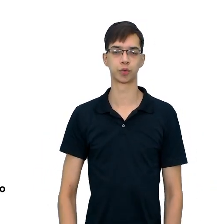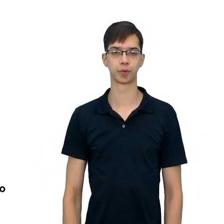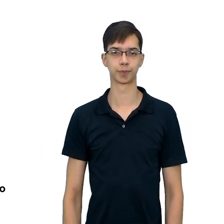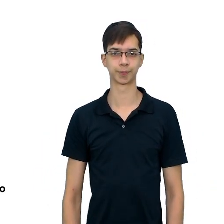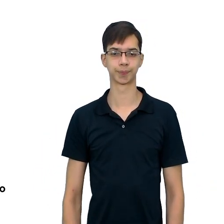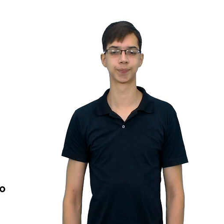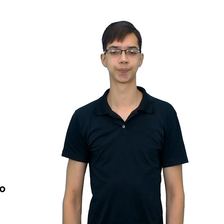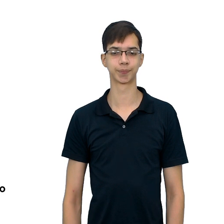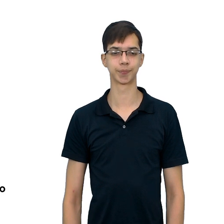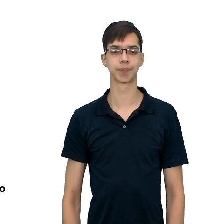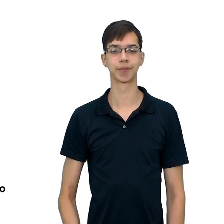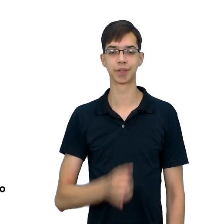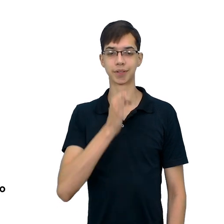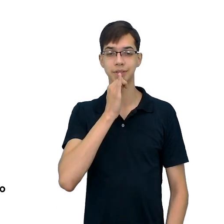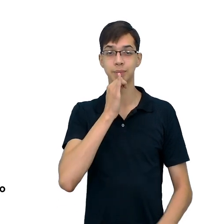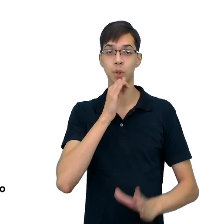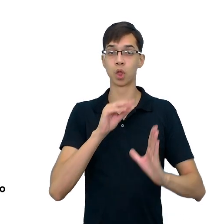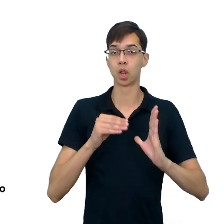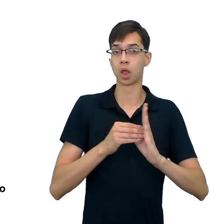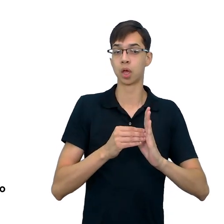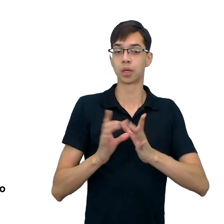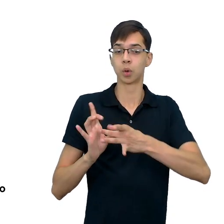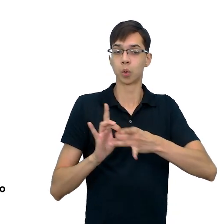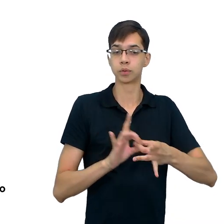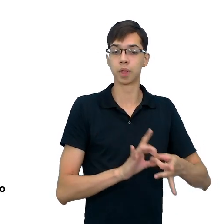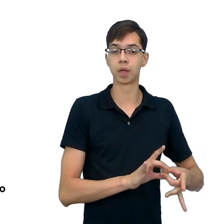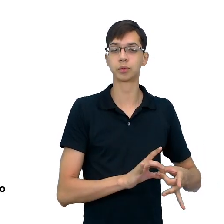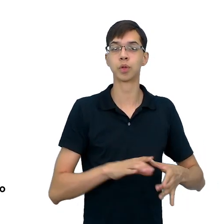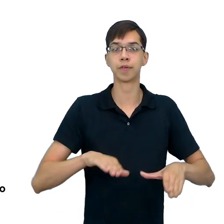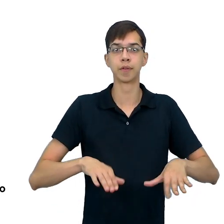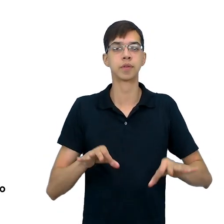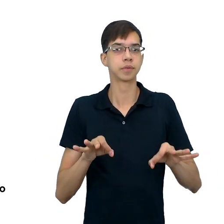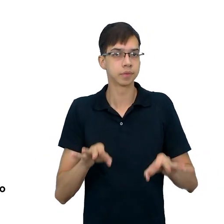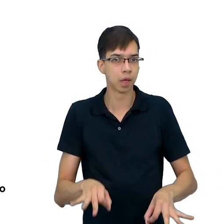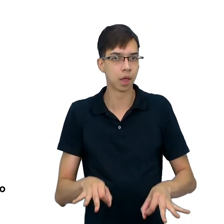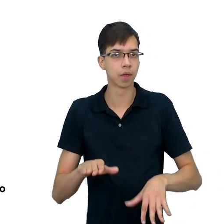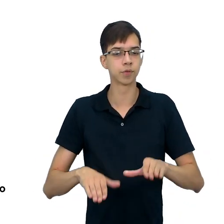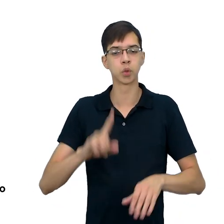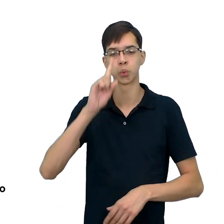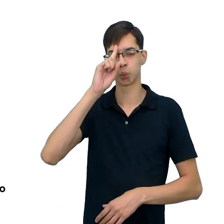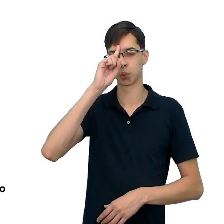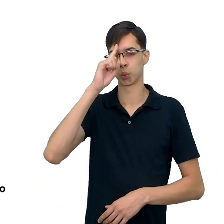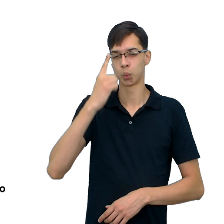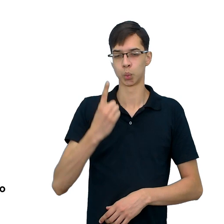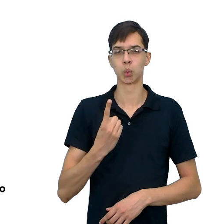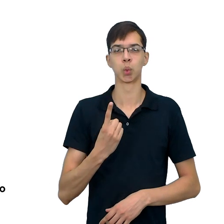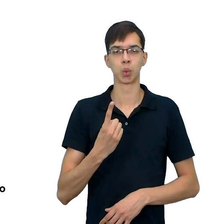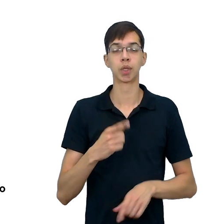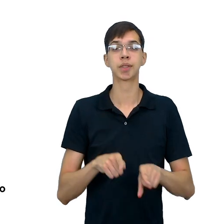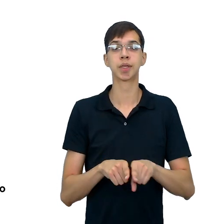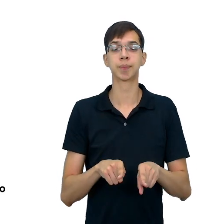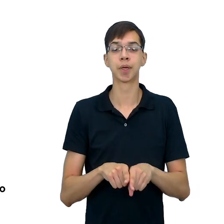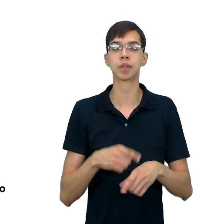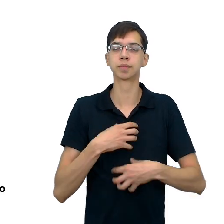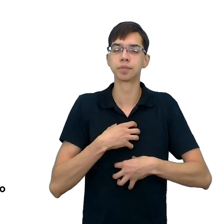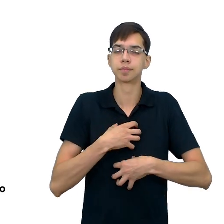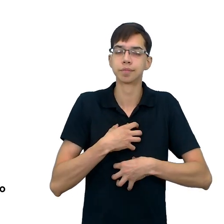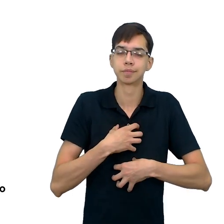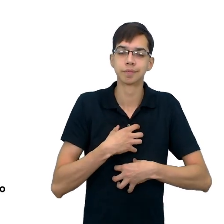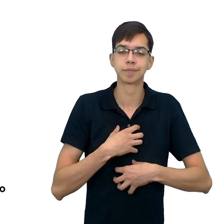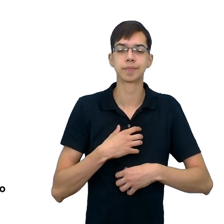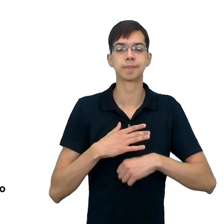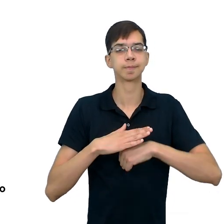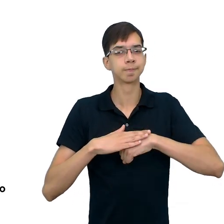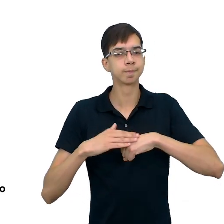expressam certezas e afetividade, né? Espera-se que aqui os estudantes eles apresentem situações como